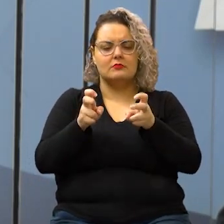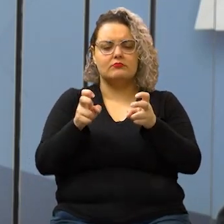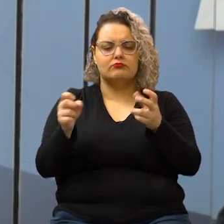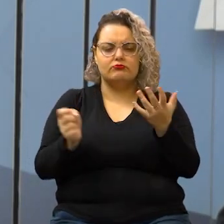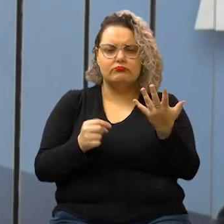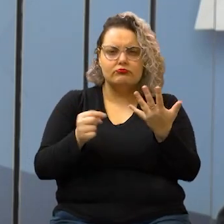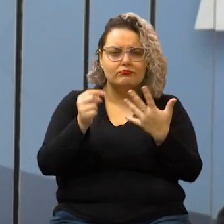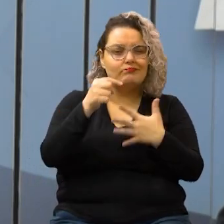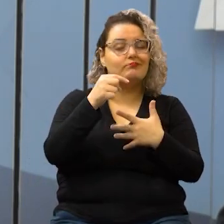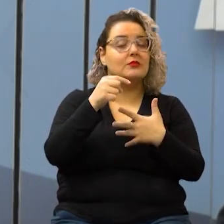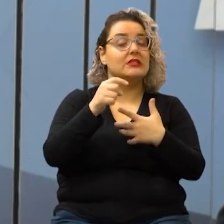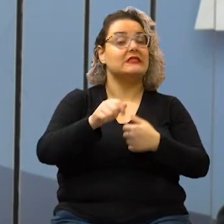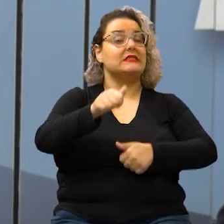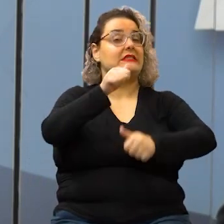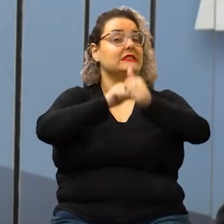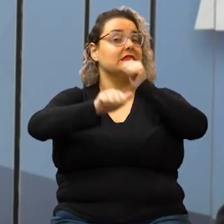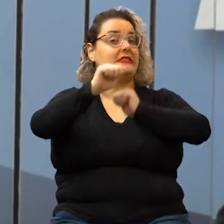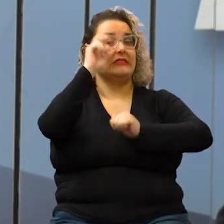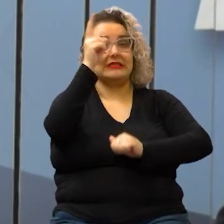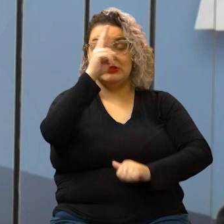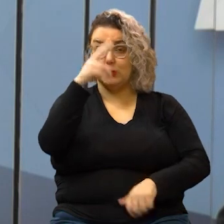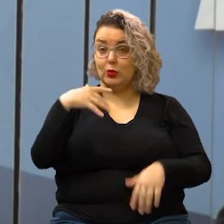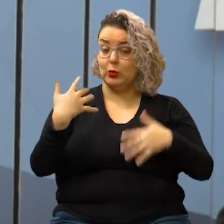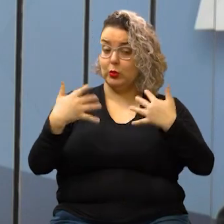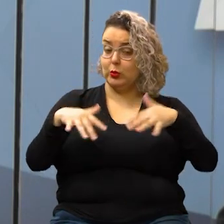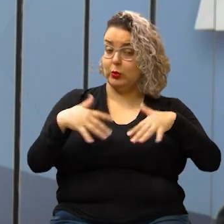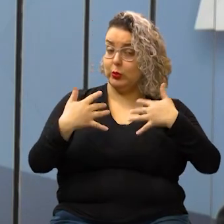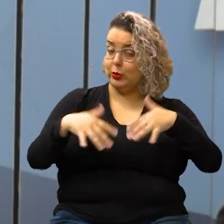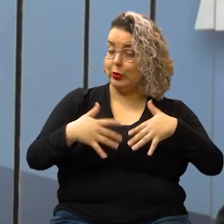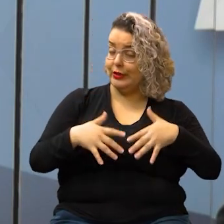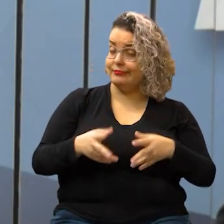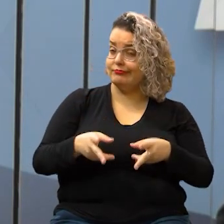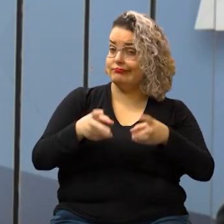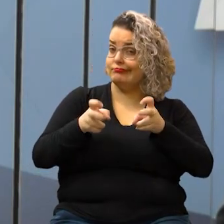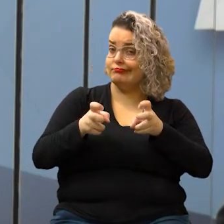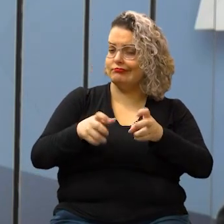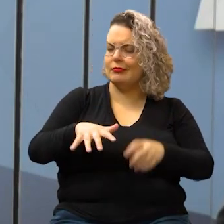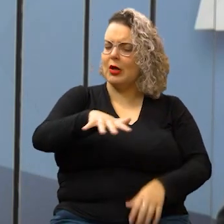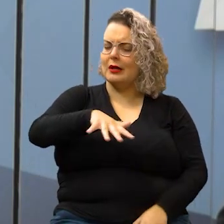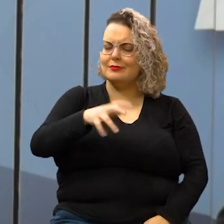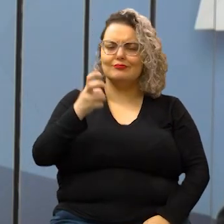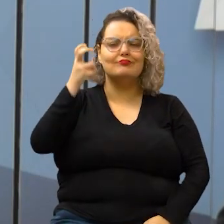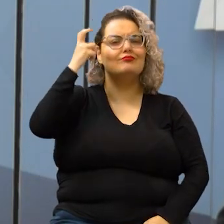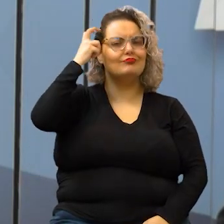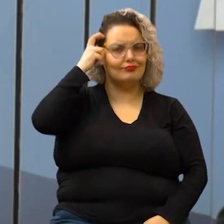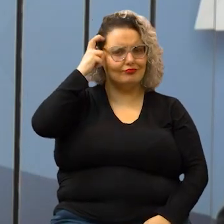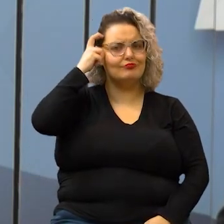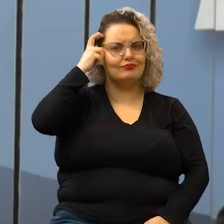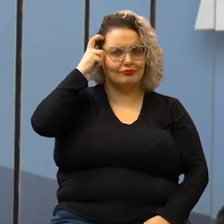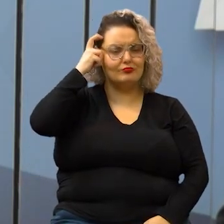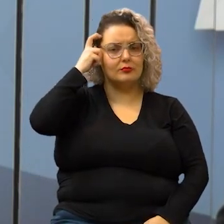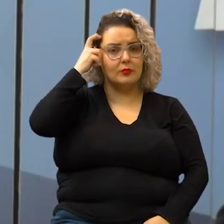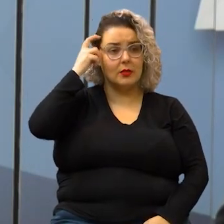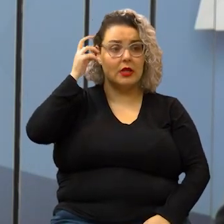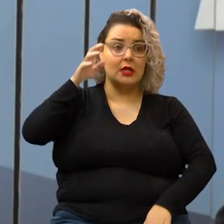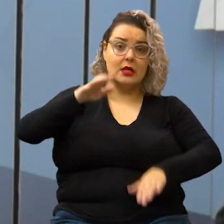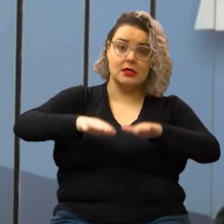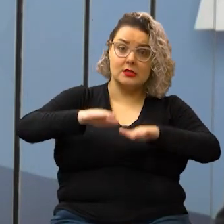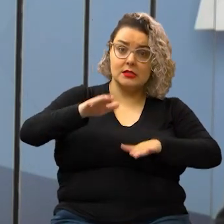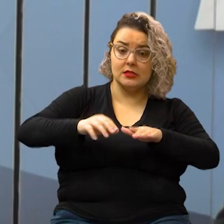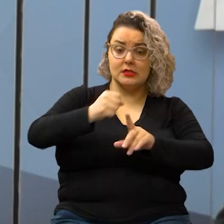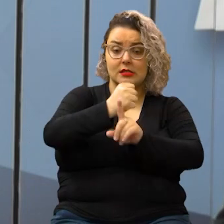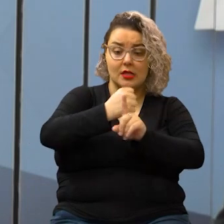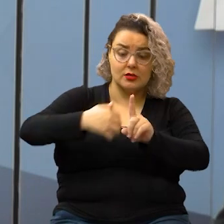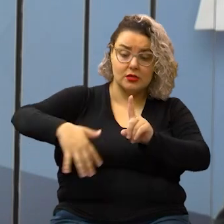das bebidas alcoólicas, a gente se depara com uma questão cultural, onde, por vezes, a